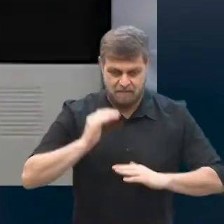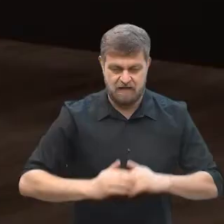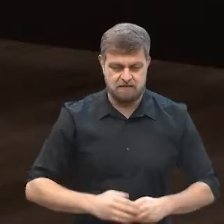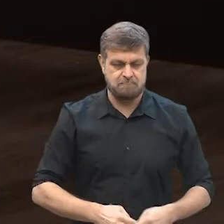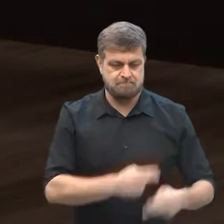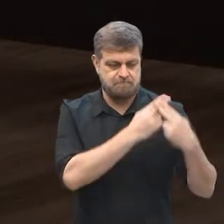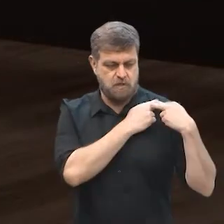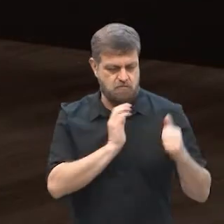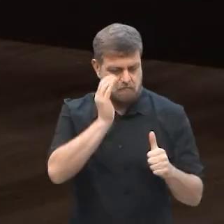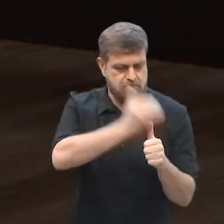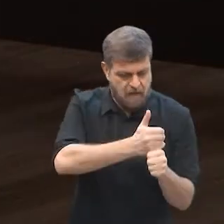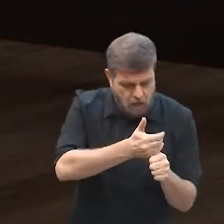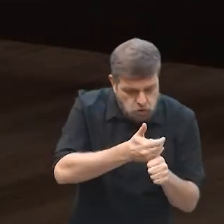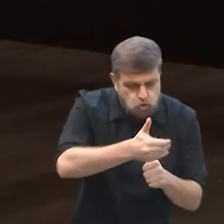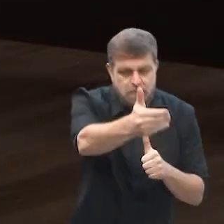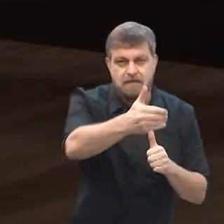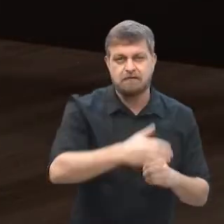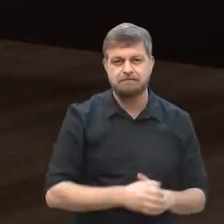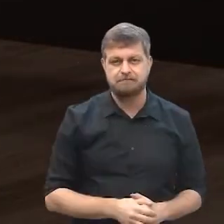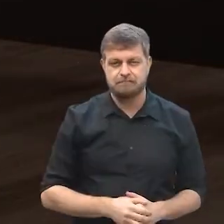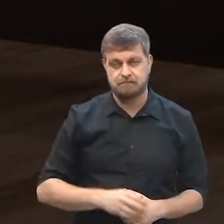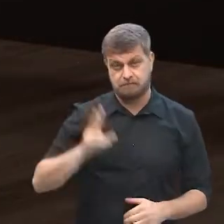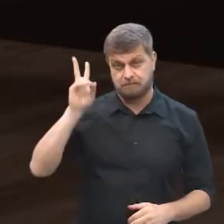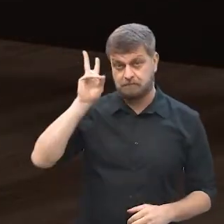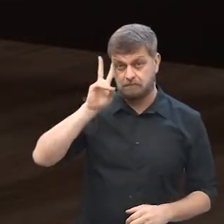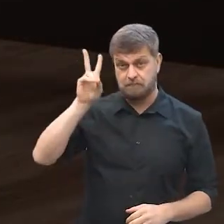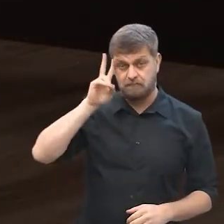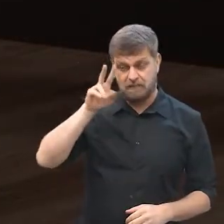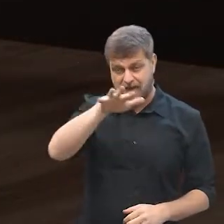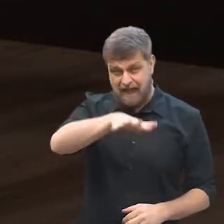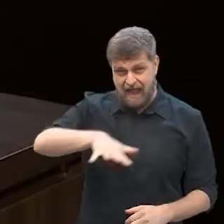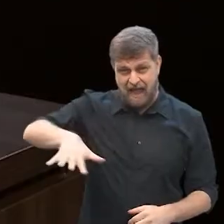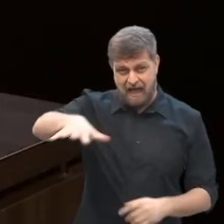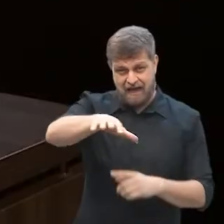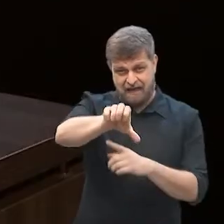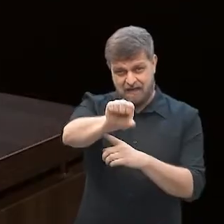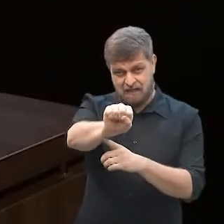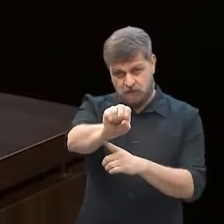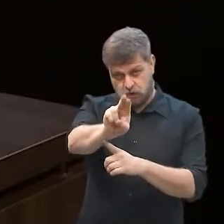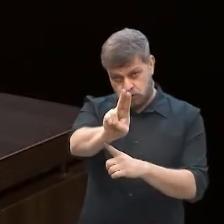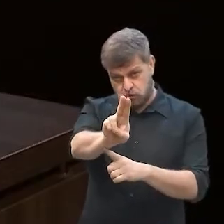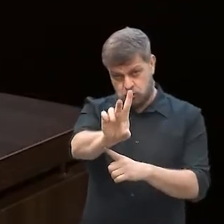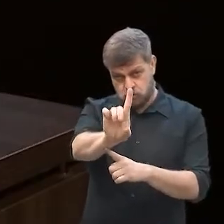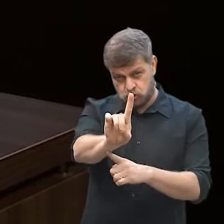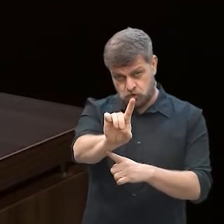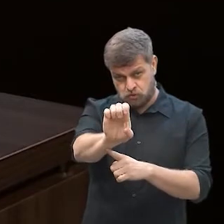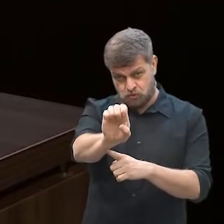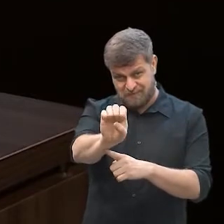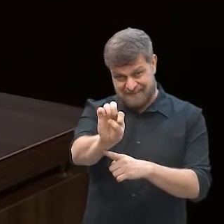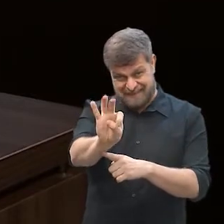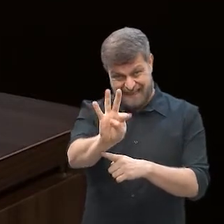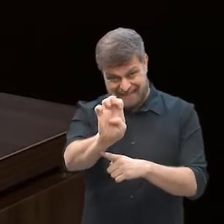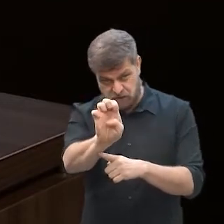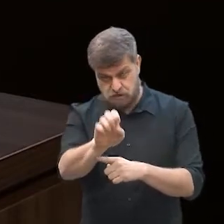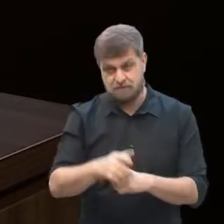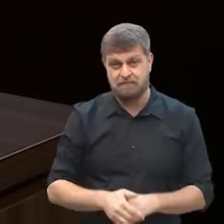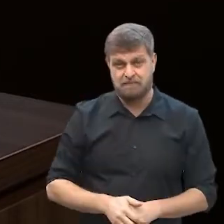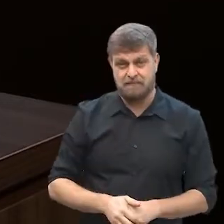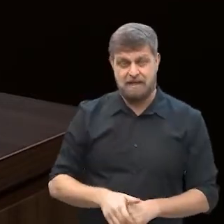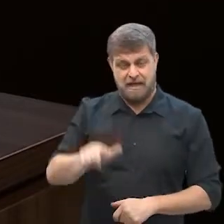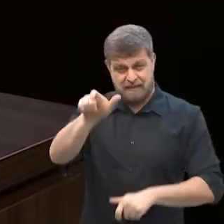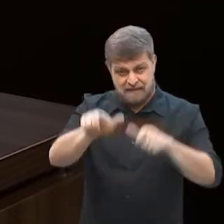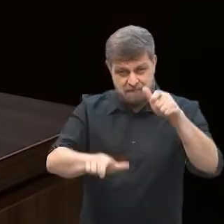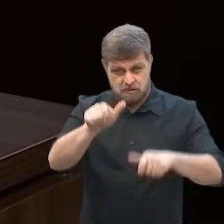empresa. E a gente lembra, olha, a região sudeste, de acordo com a Associação Nacional dos Produtores